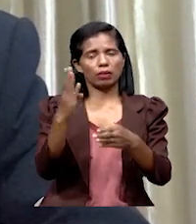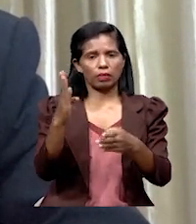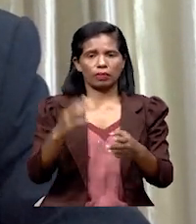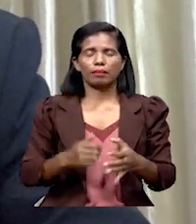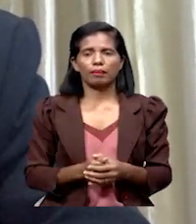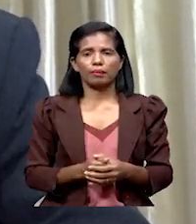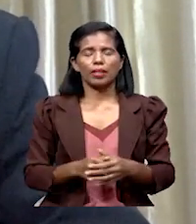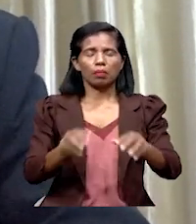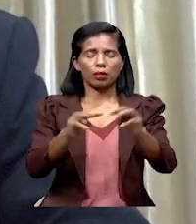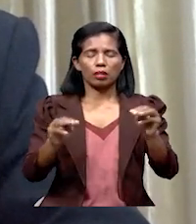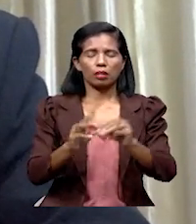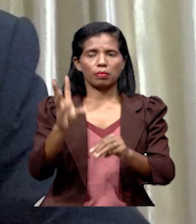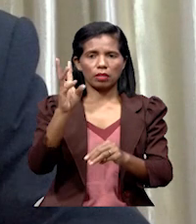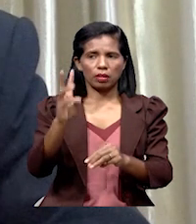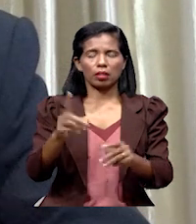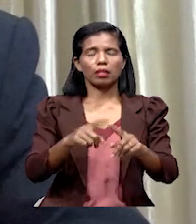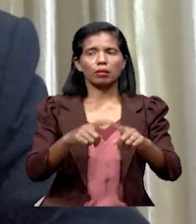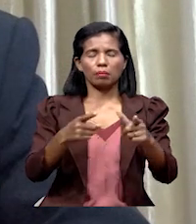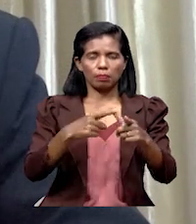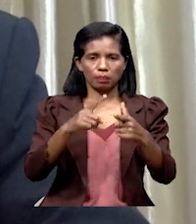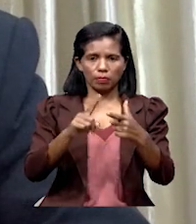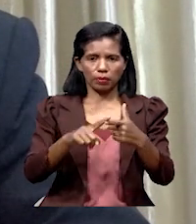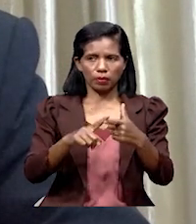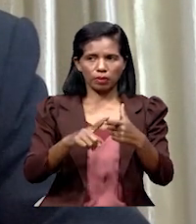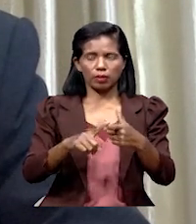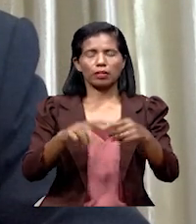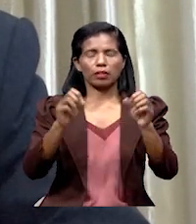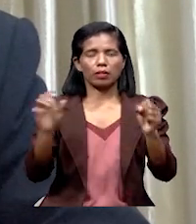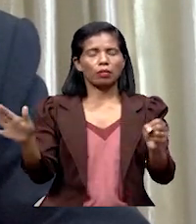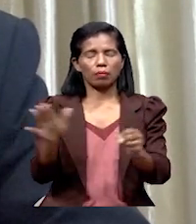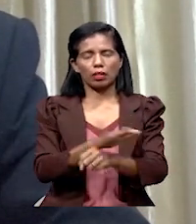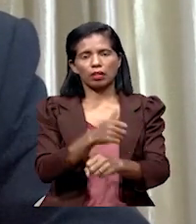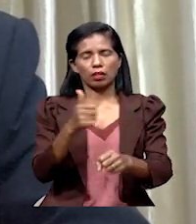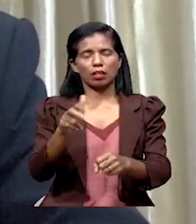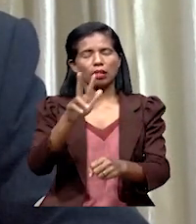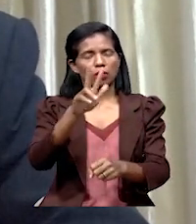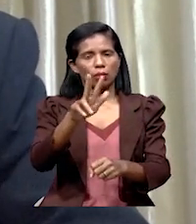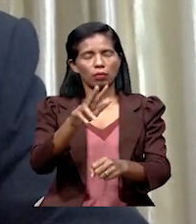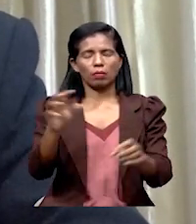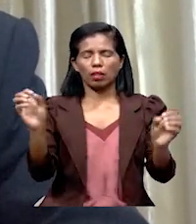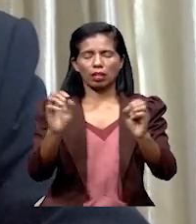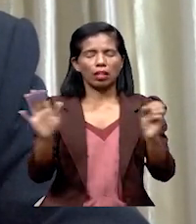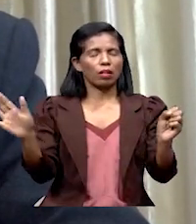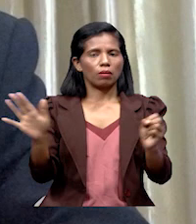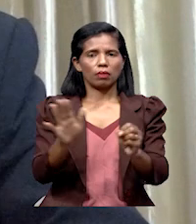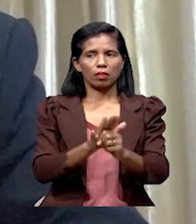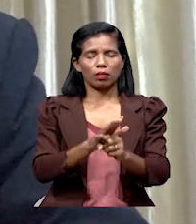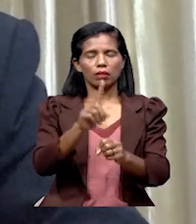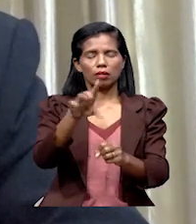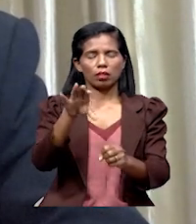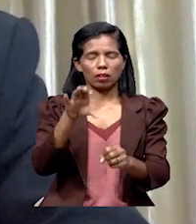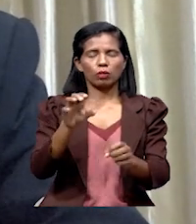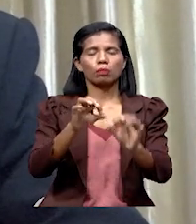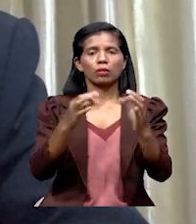município né estou depois mais tarde ia consegue completa sido ia todo uma que ela consegue completa to apsi da cara município